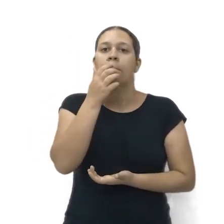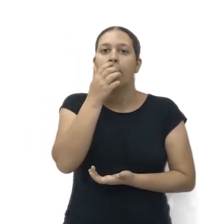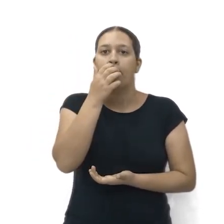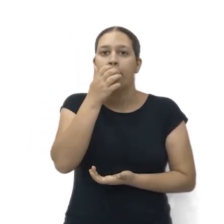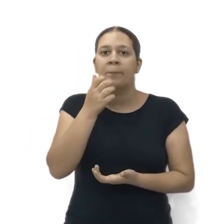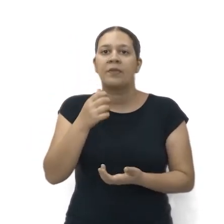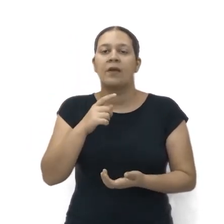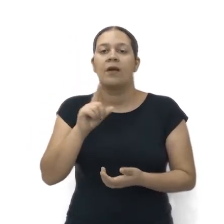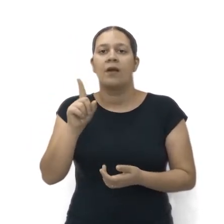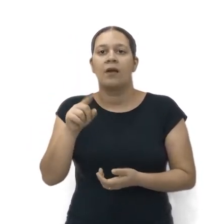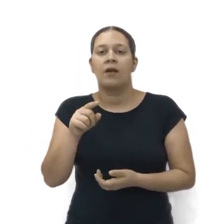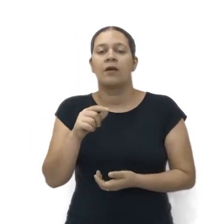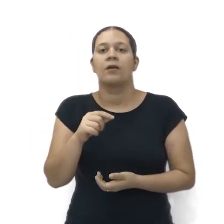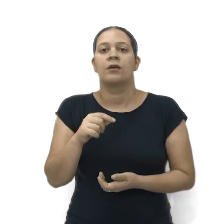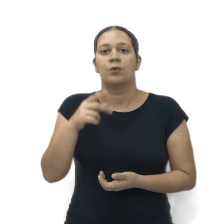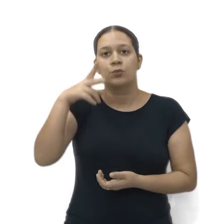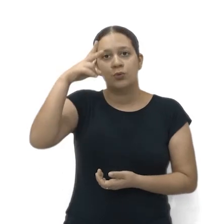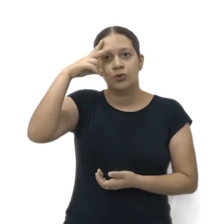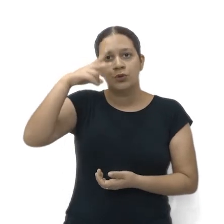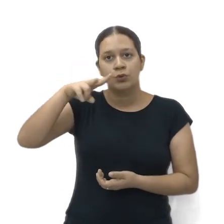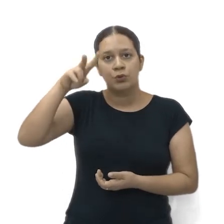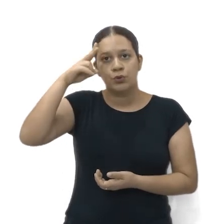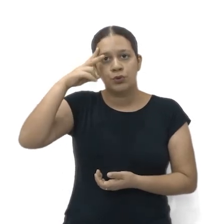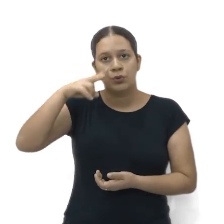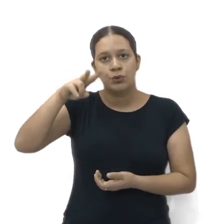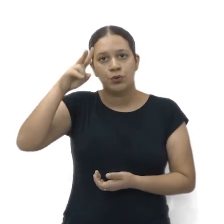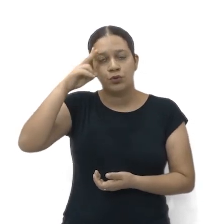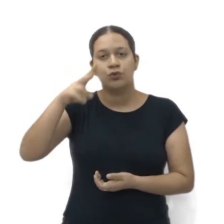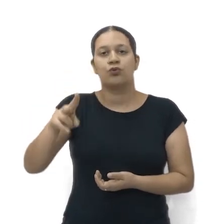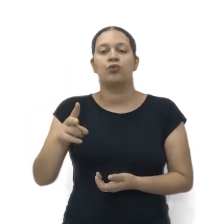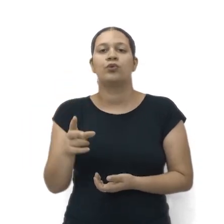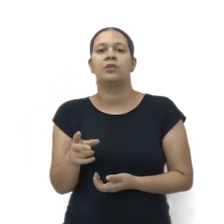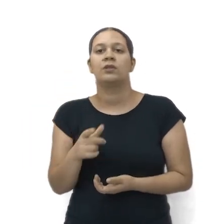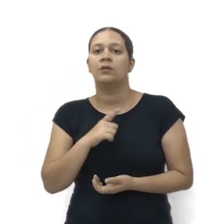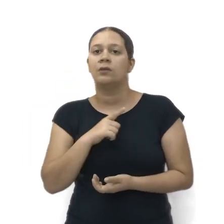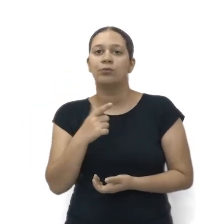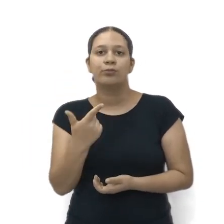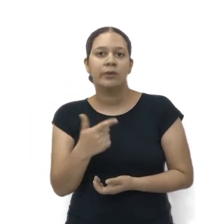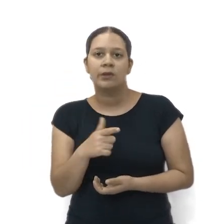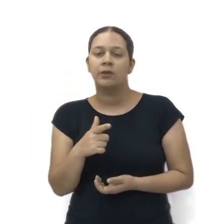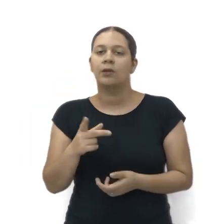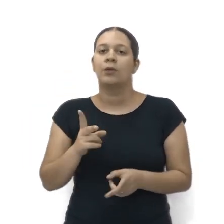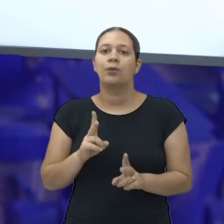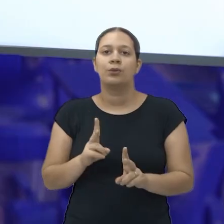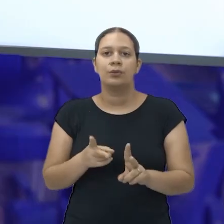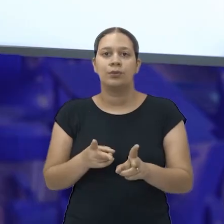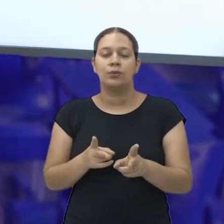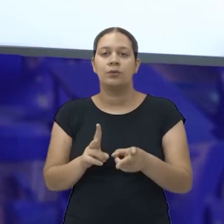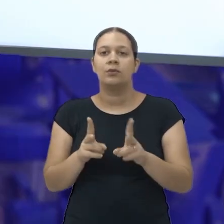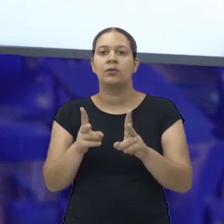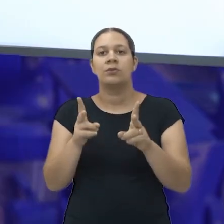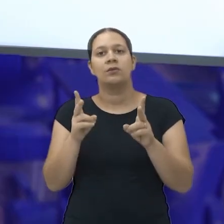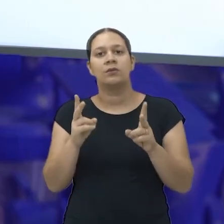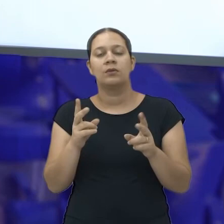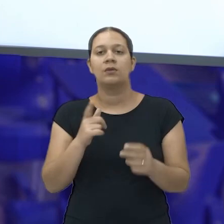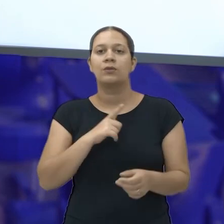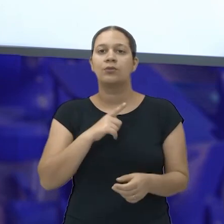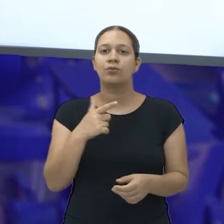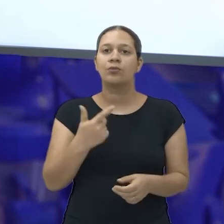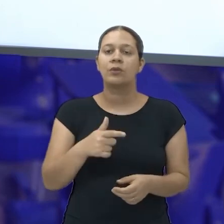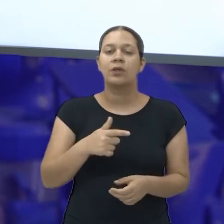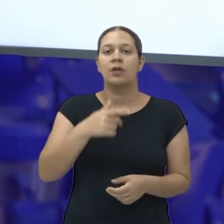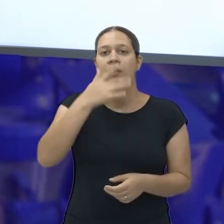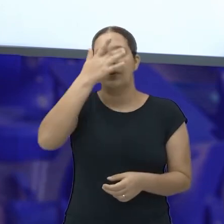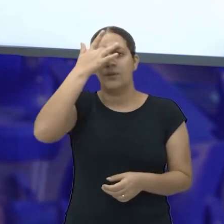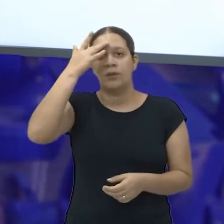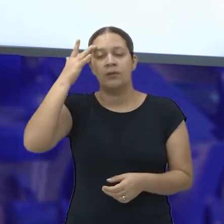história é uma história repleta de descontinuidades. Por quê? Porque a gente não tem a nossa